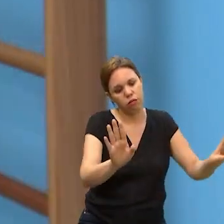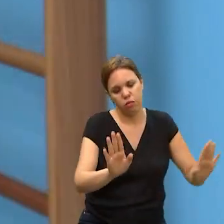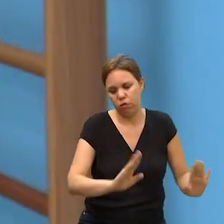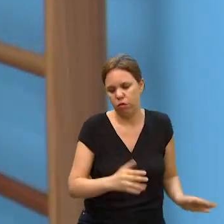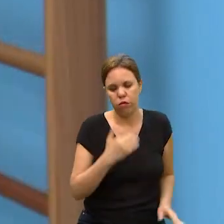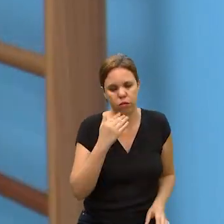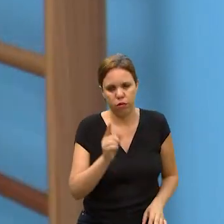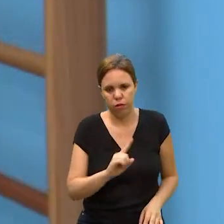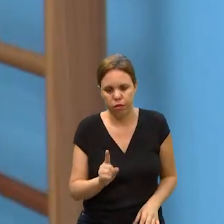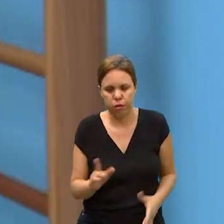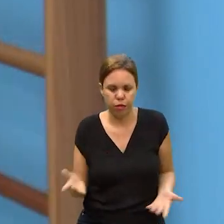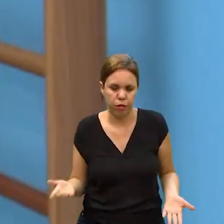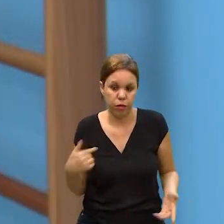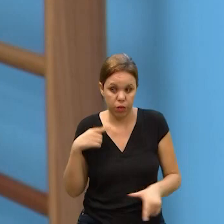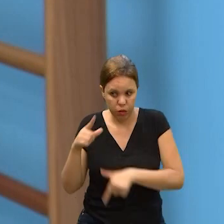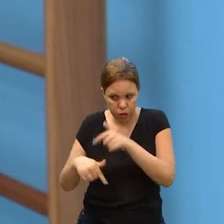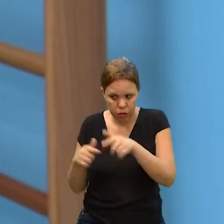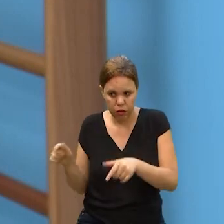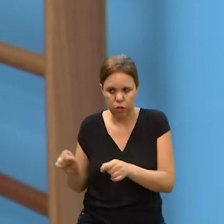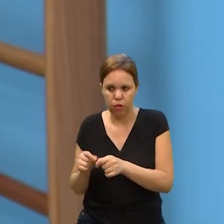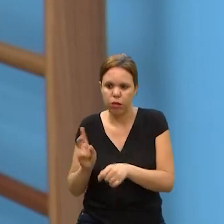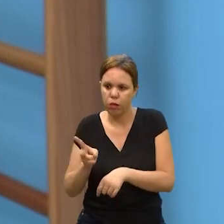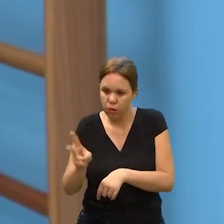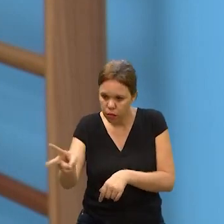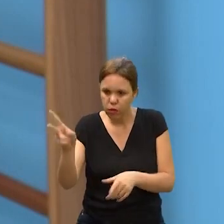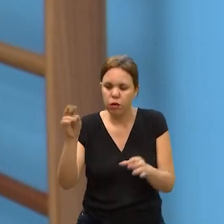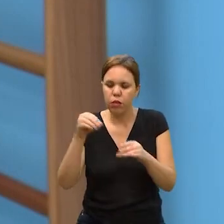no bebê conforto, por exemplo. Então assim, todo o